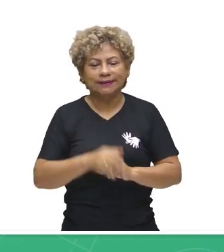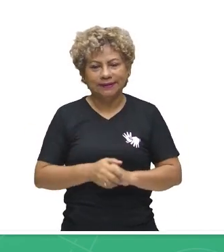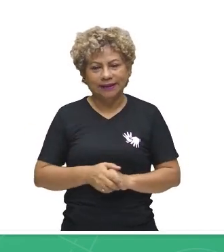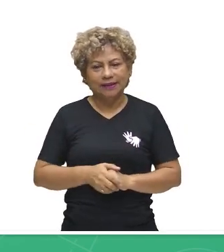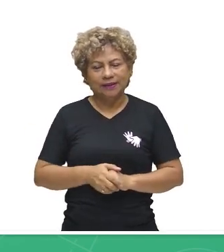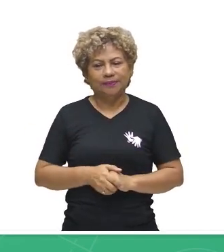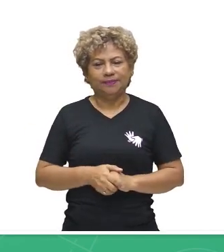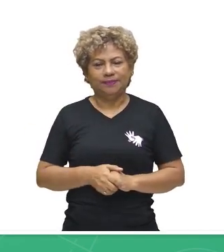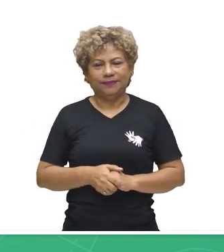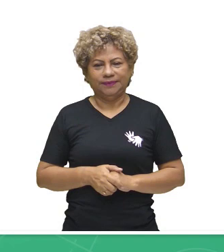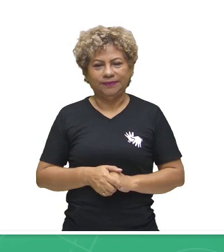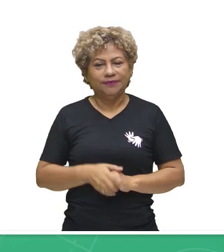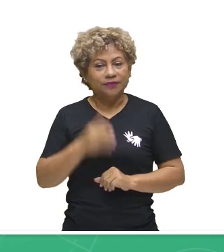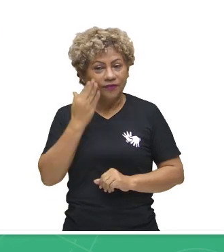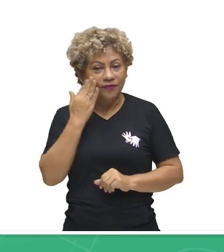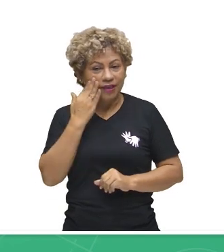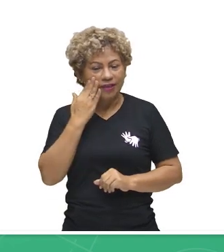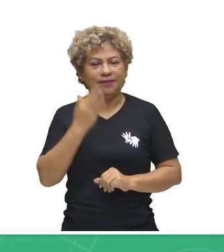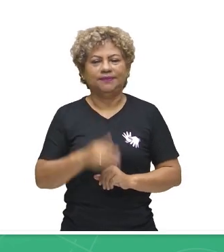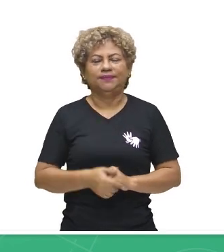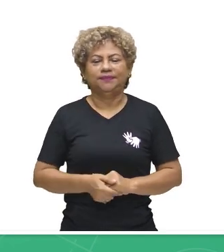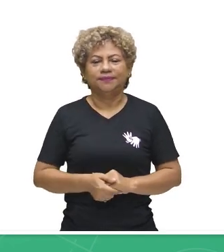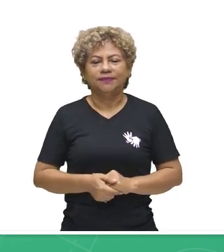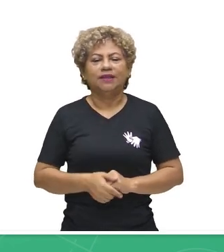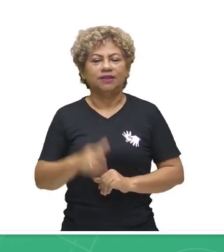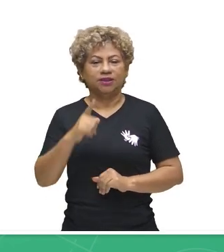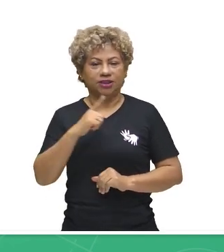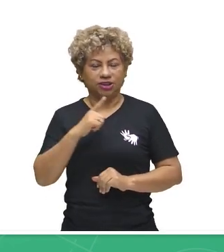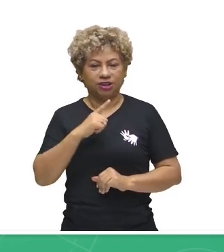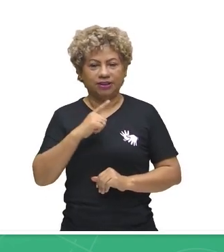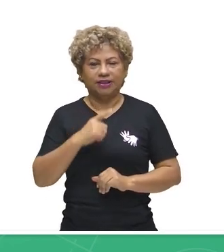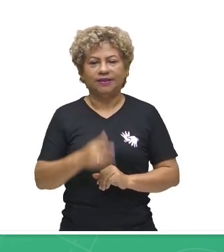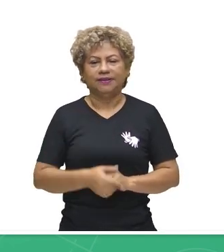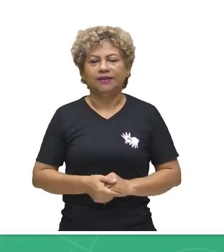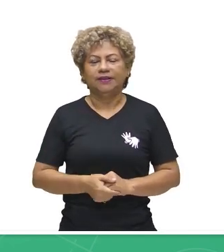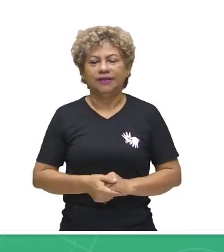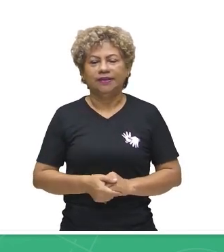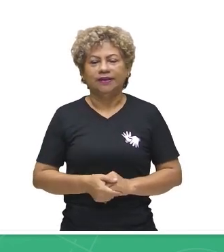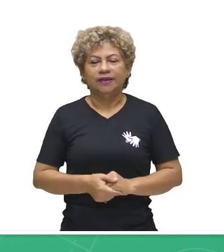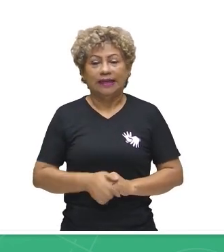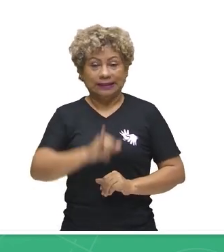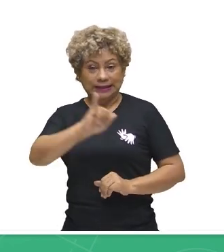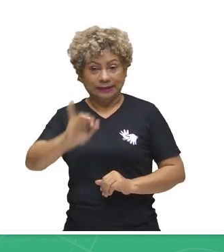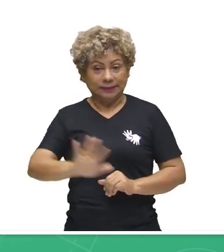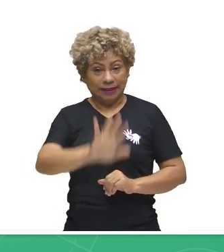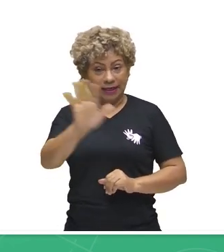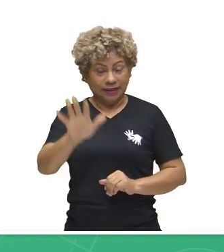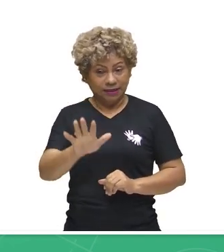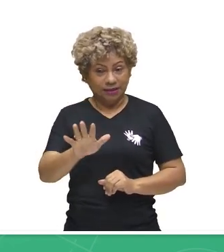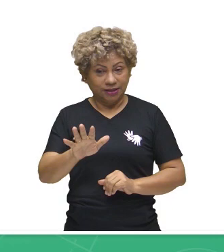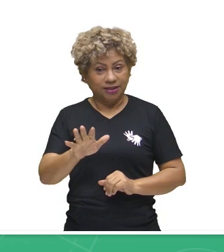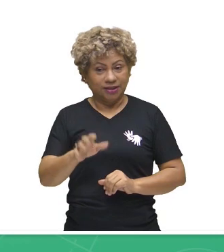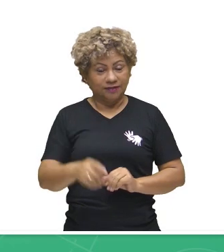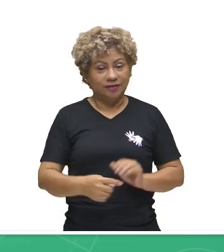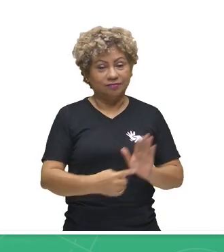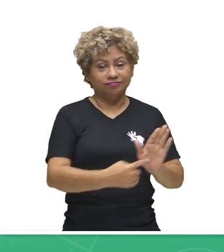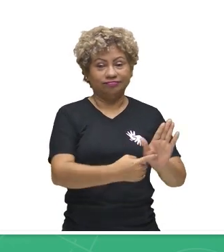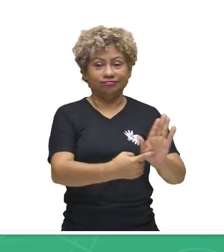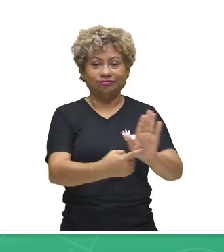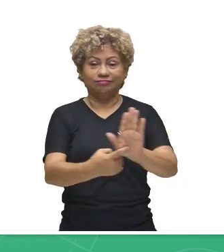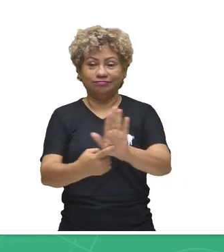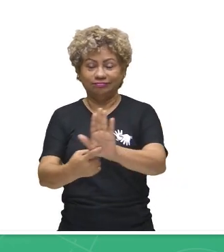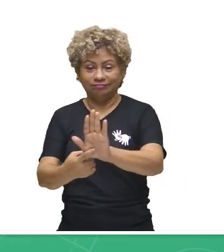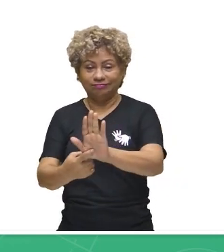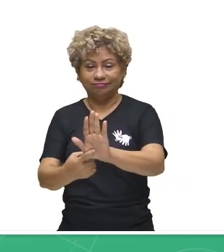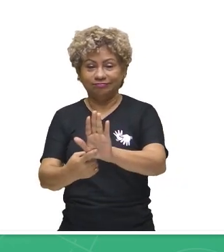movimento uniforme. Vejam aí, temos agora esse gráfico para a velocidade em função do tempo, que é